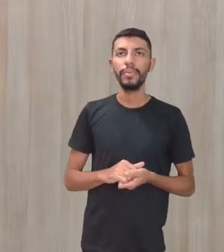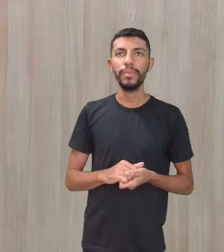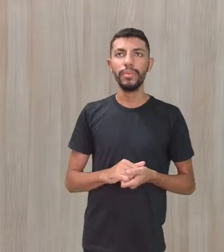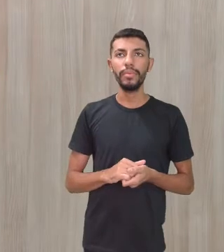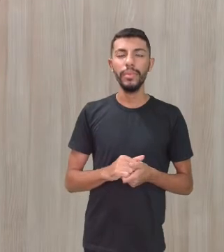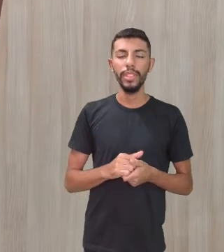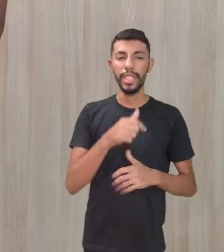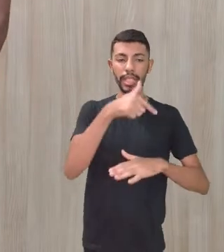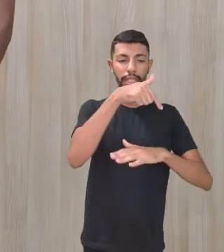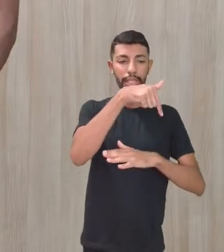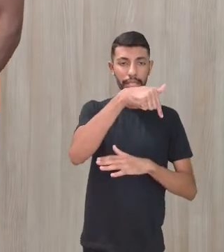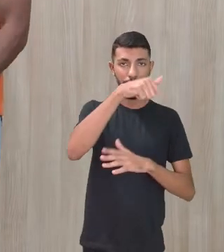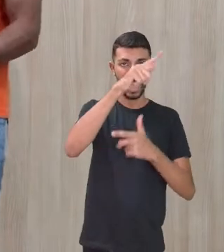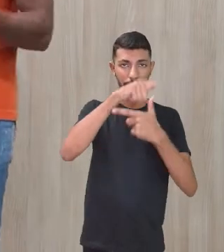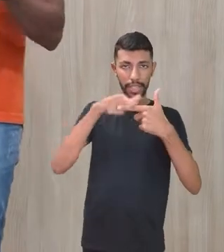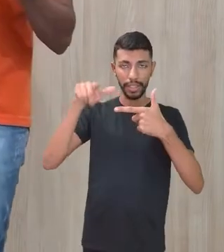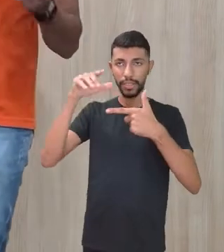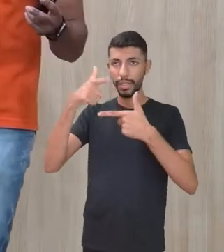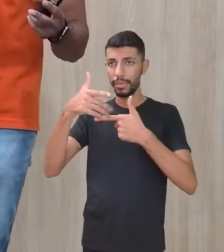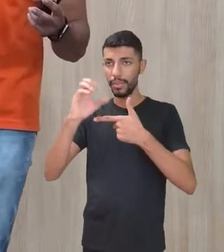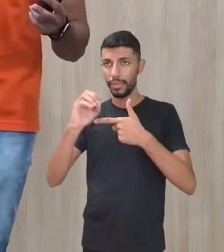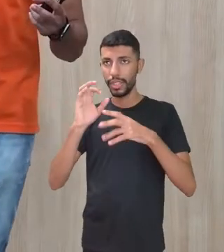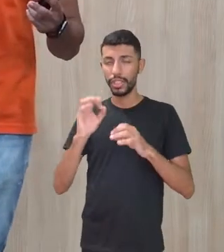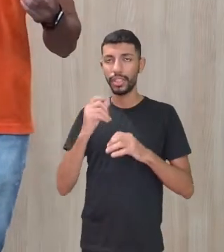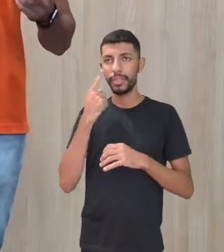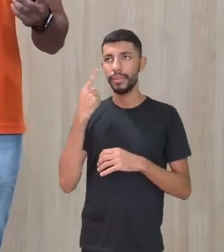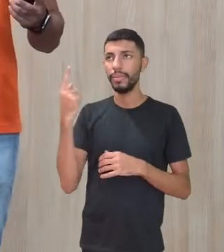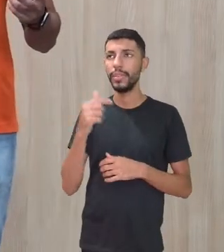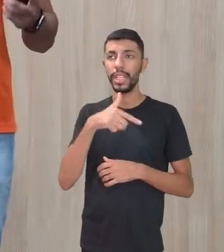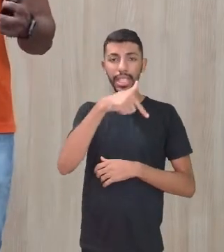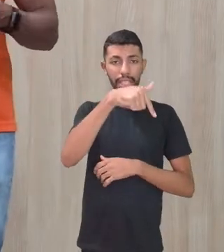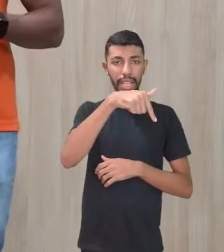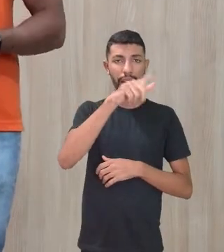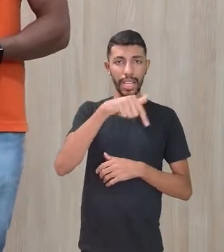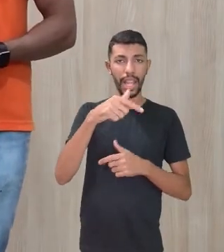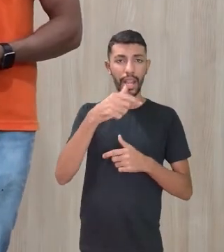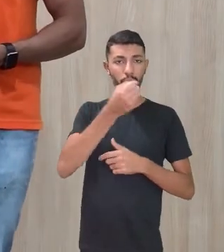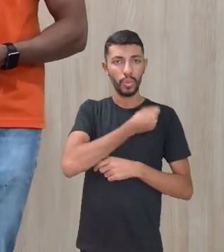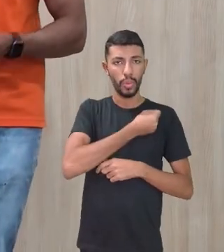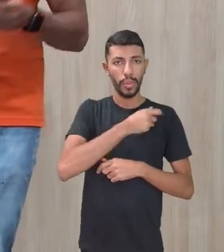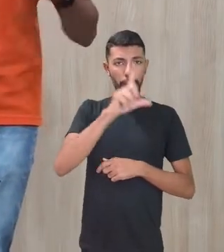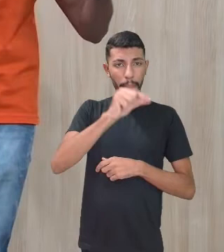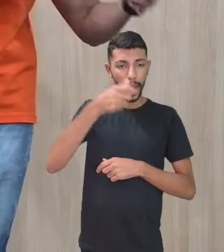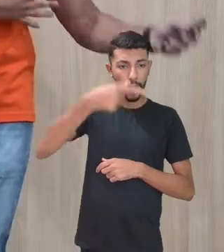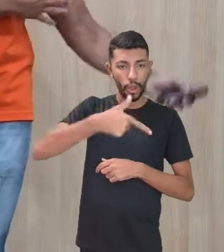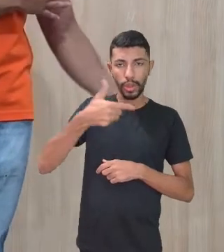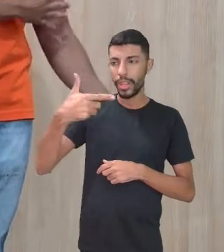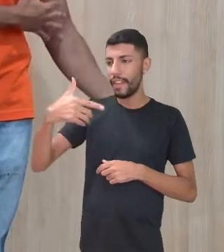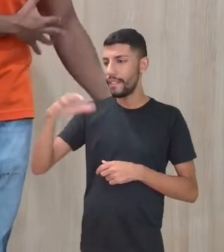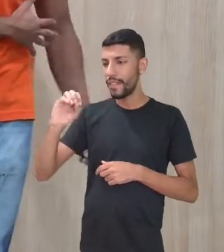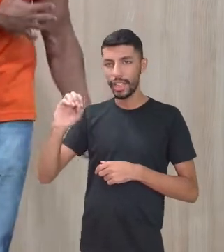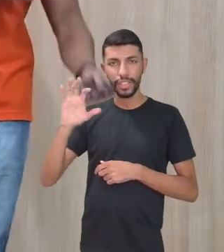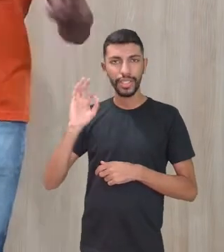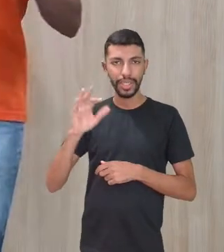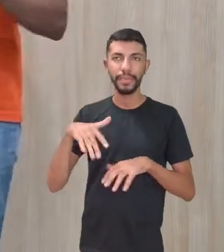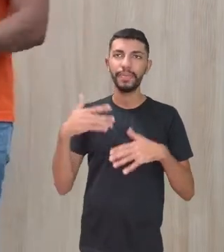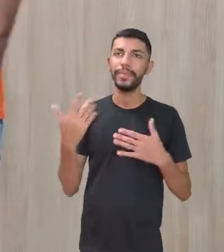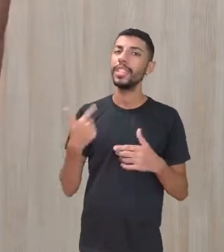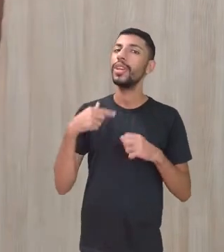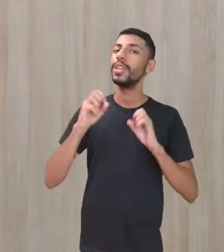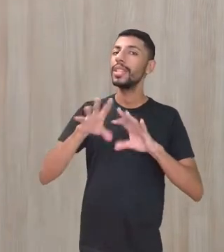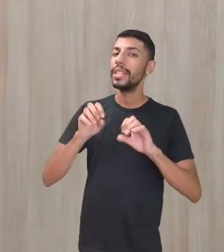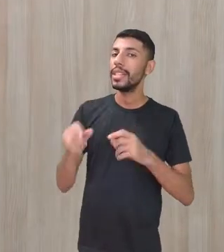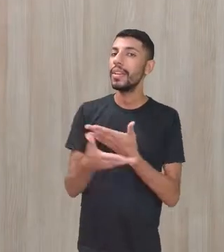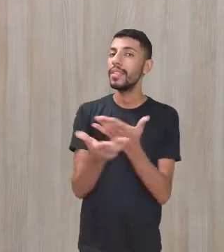pelo 20. Note que o 7, ele é um número menor que 20. Então, acabei de ensinar a vocês, não foi? Bota